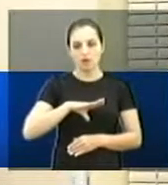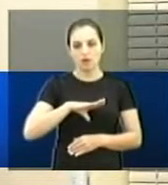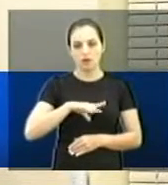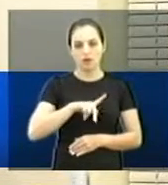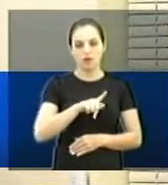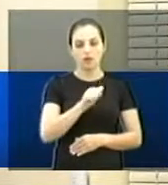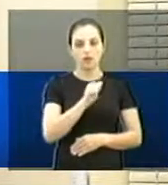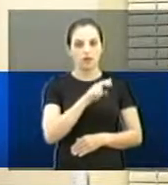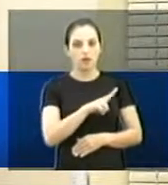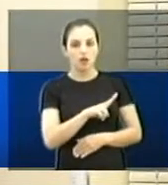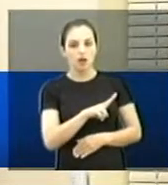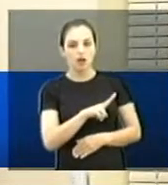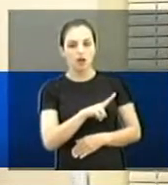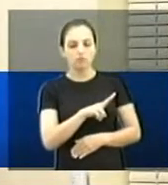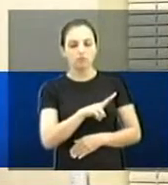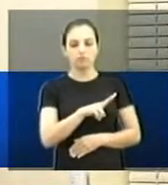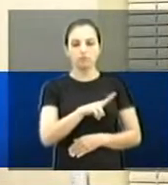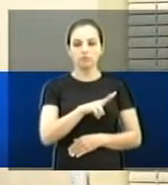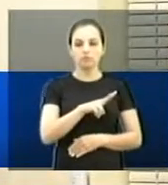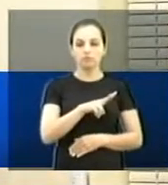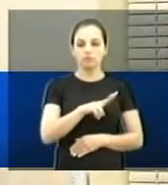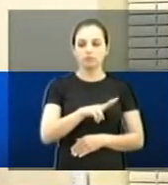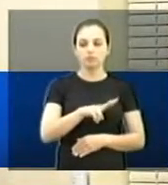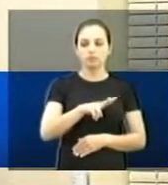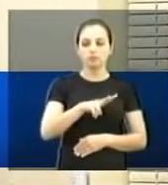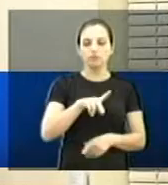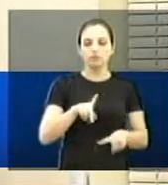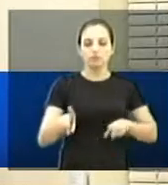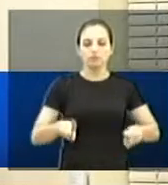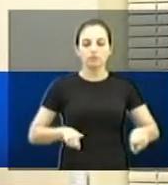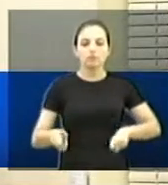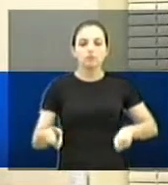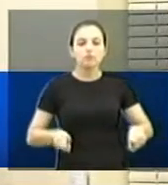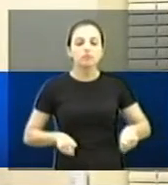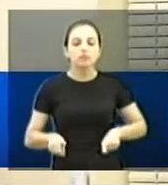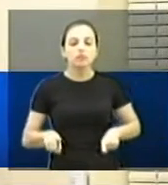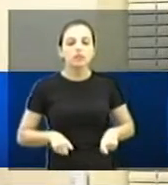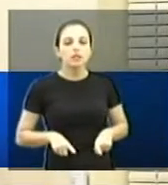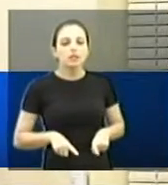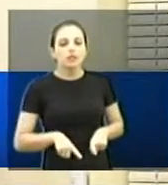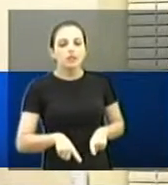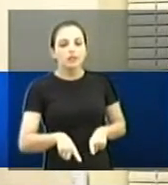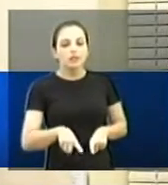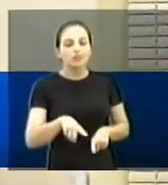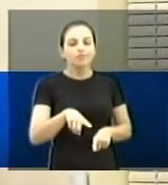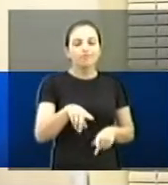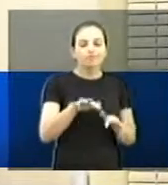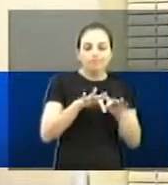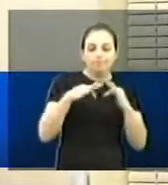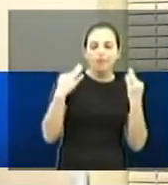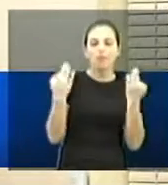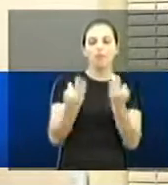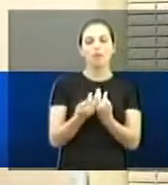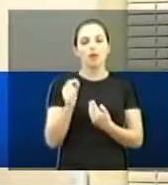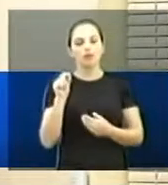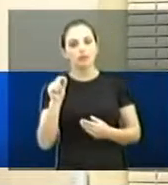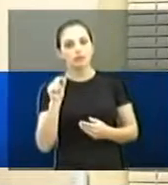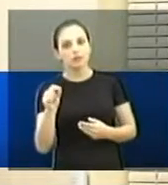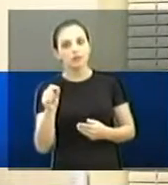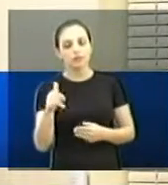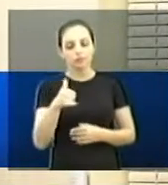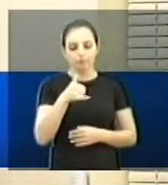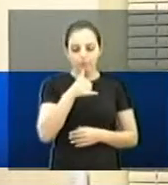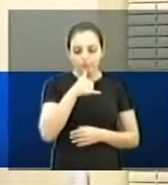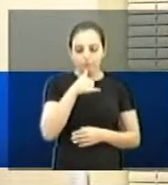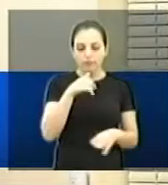meu primo. E, para mim, particularmente, para nossa família, isso também é duplamente